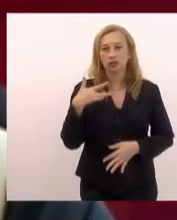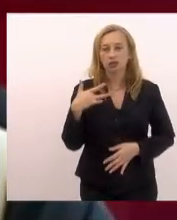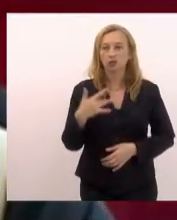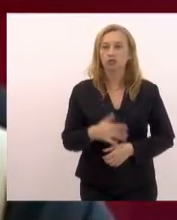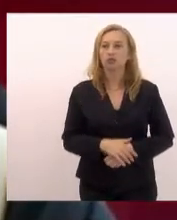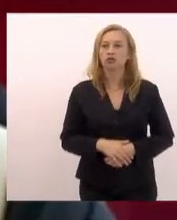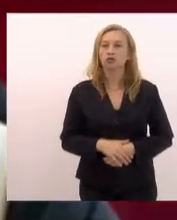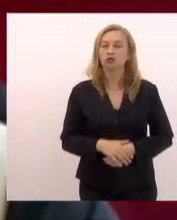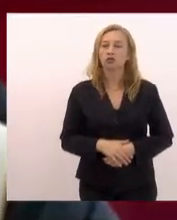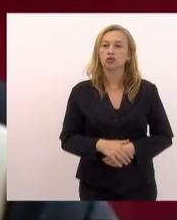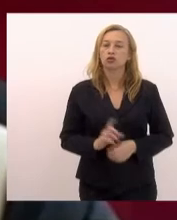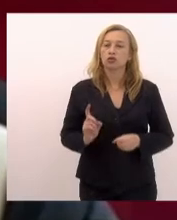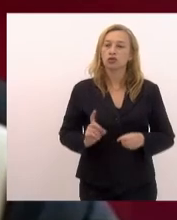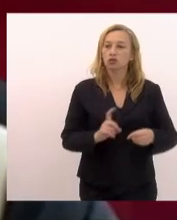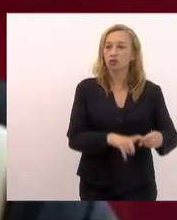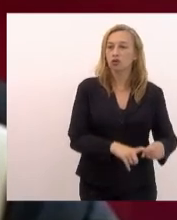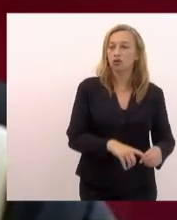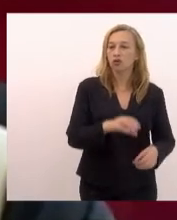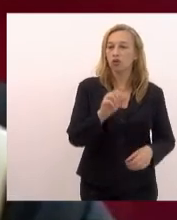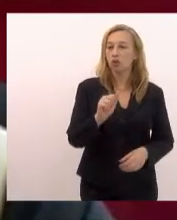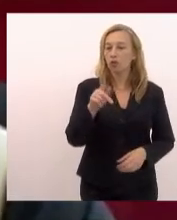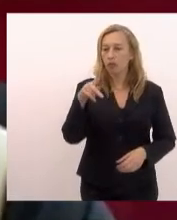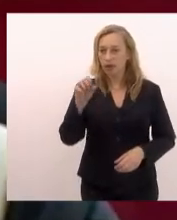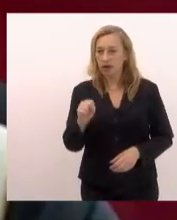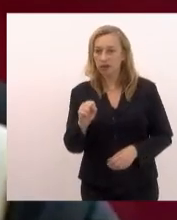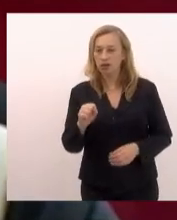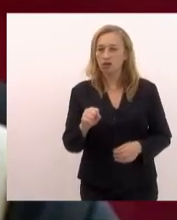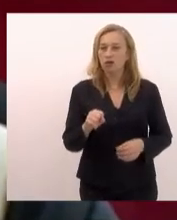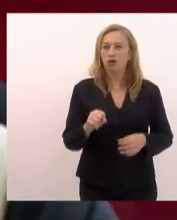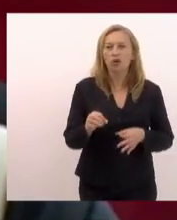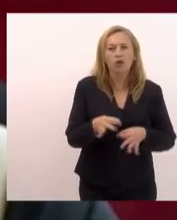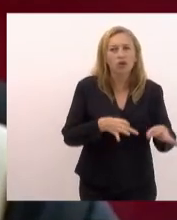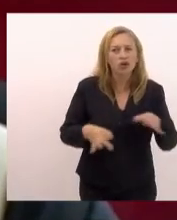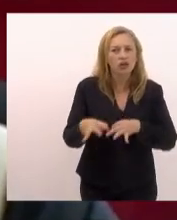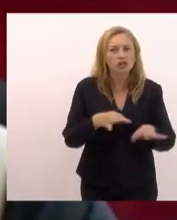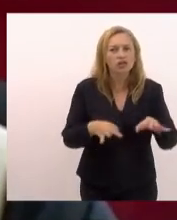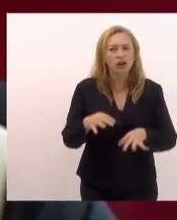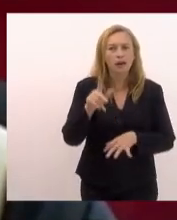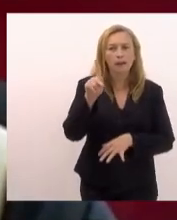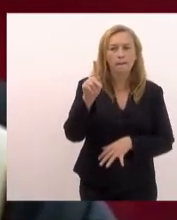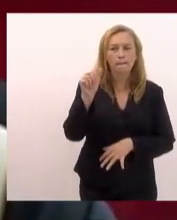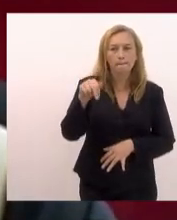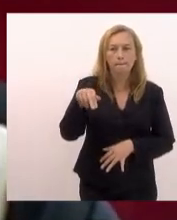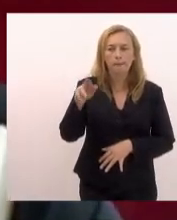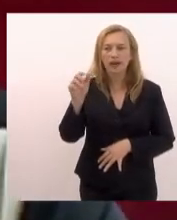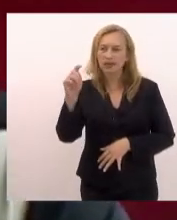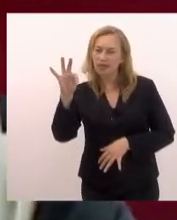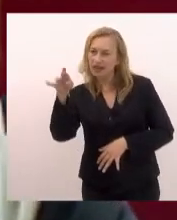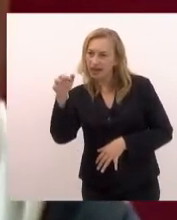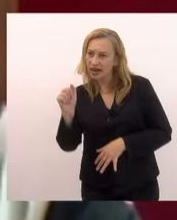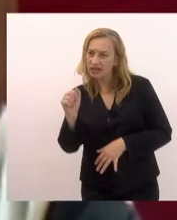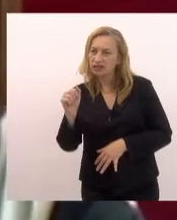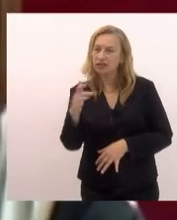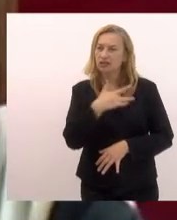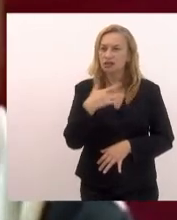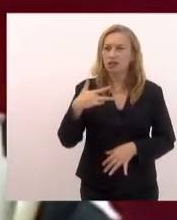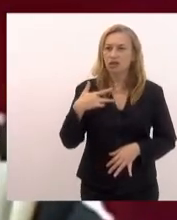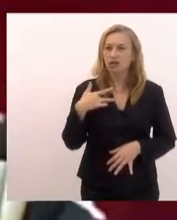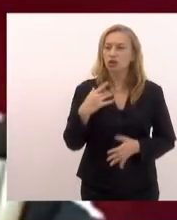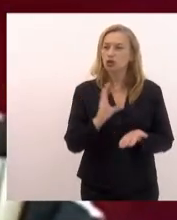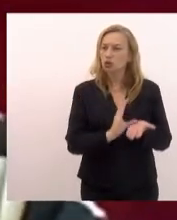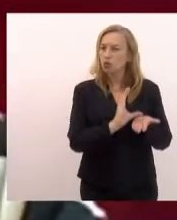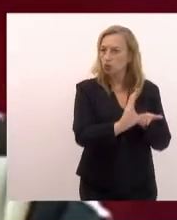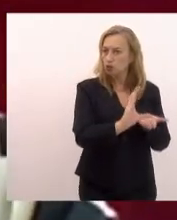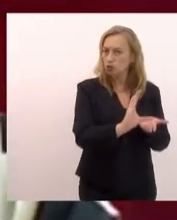um convênio com a OPAS, que é a Organização Pan-Americana de Saúde, para que os recursos oriundos